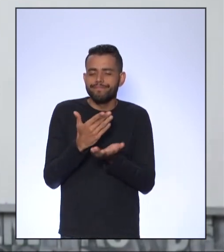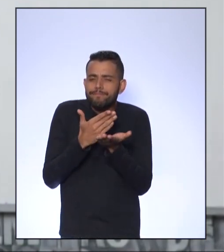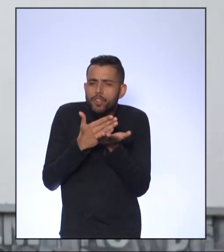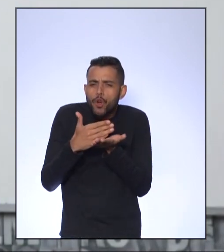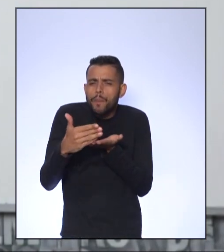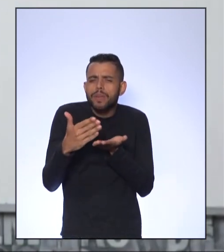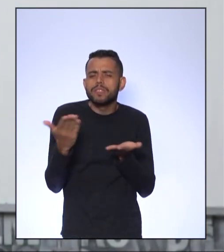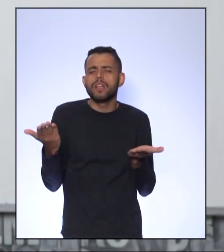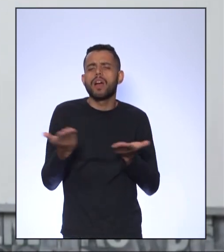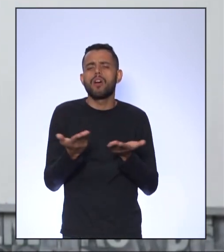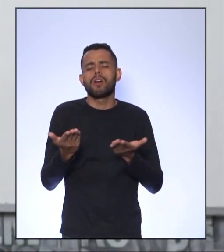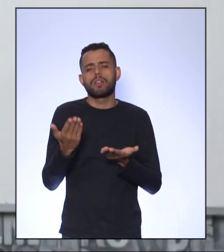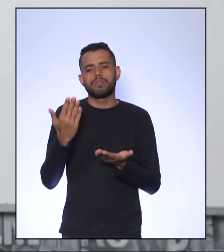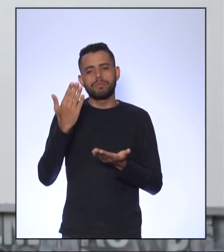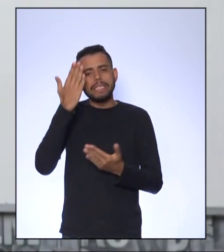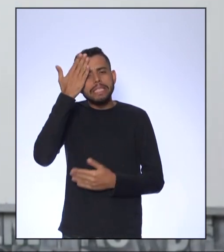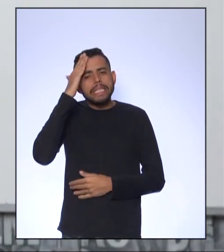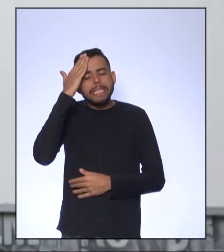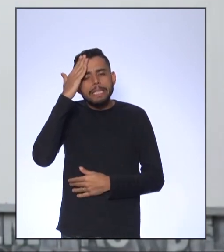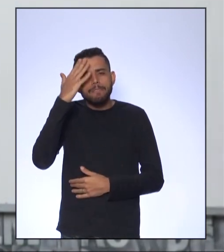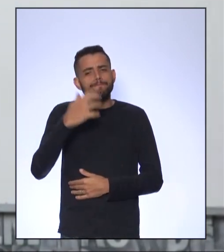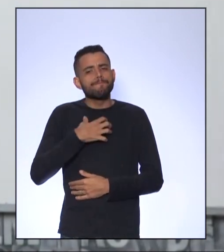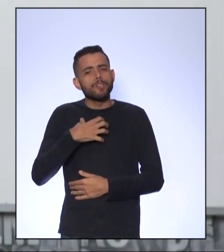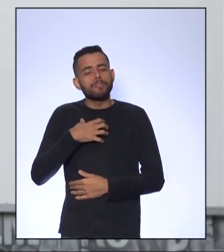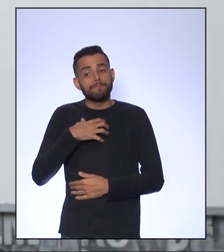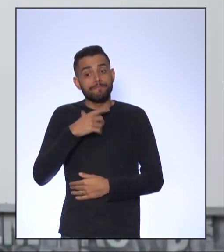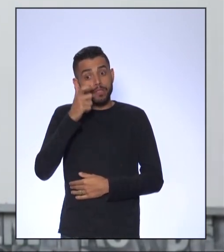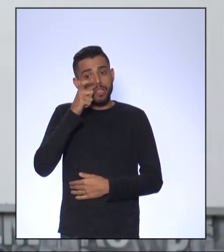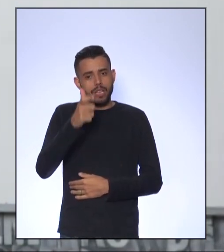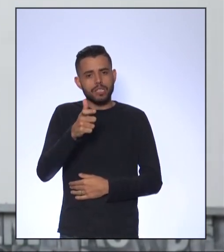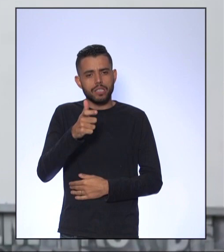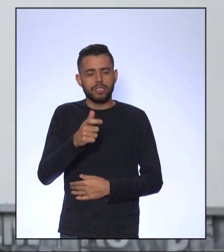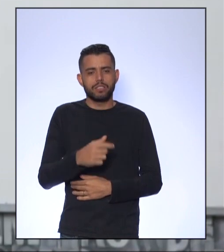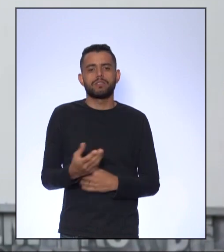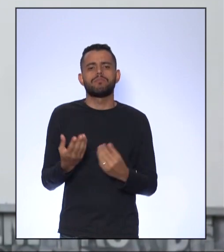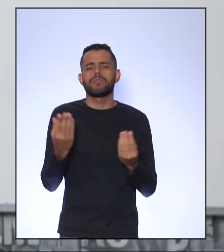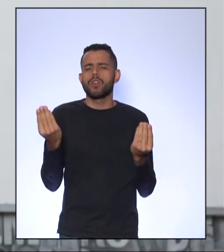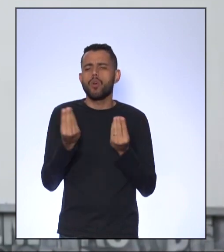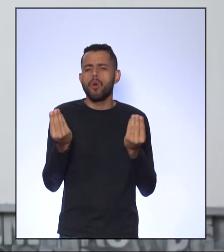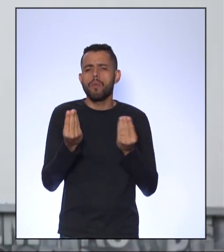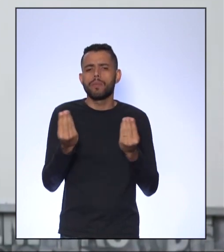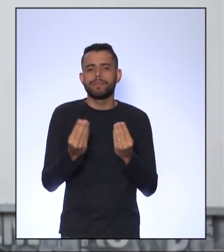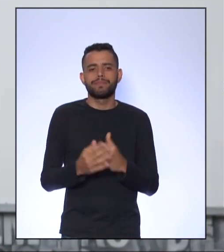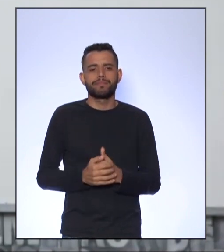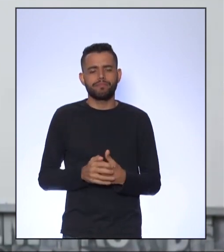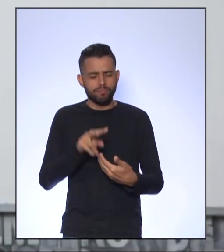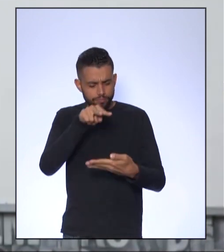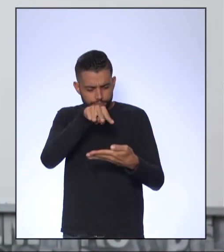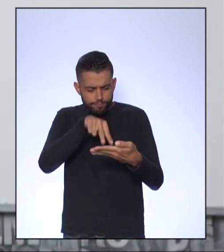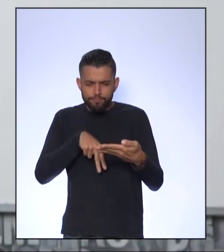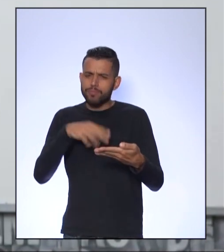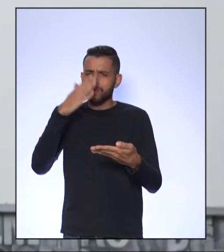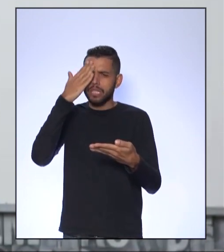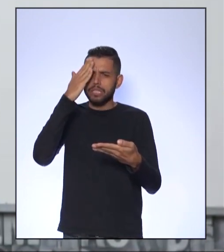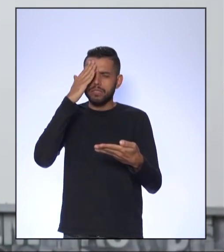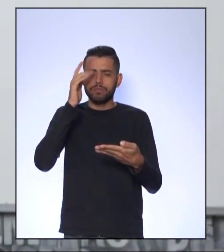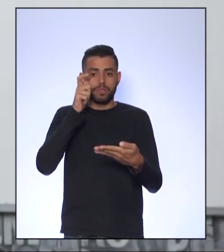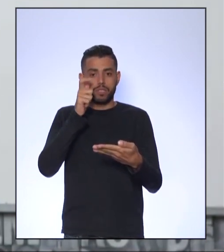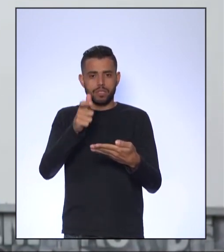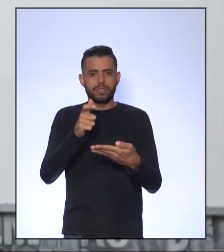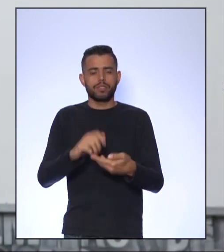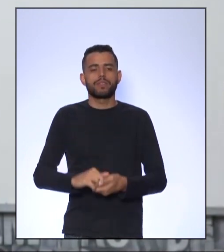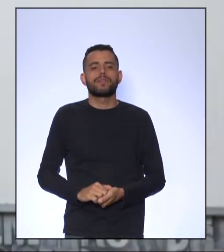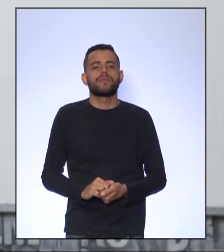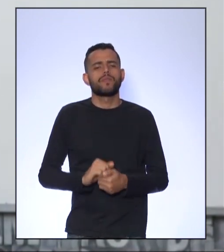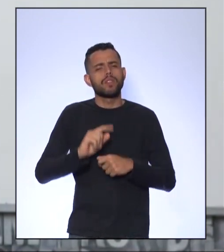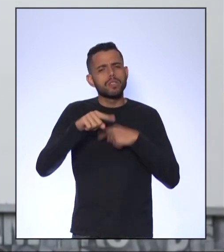ter uma interpretação bem interessante. Como assim, professor? Interpretação interessante. O